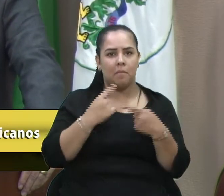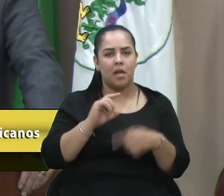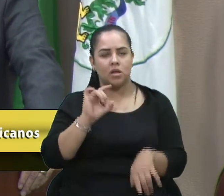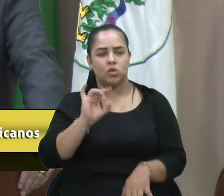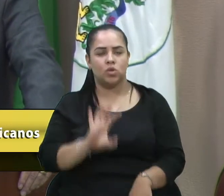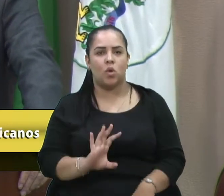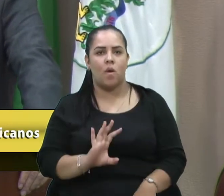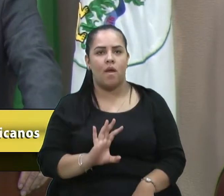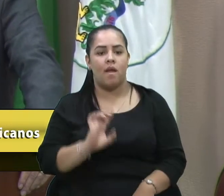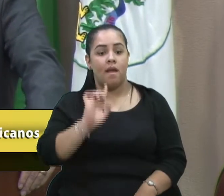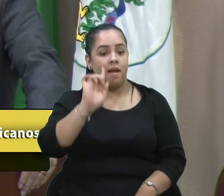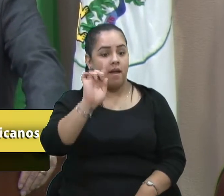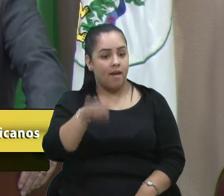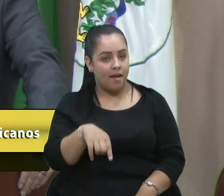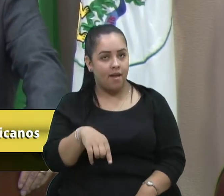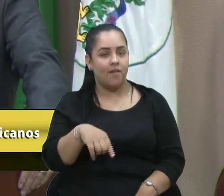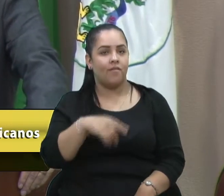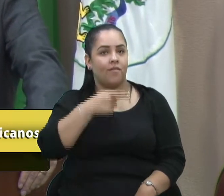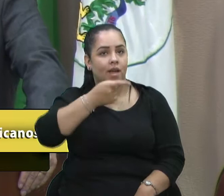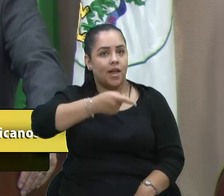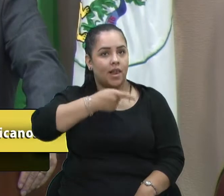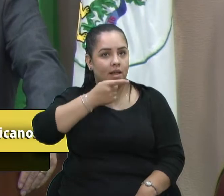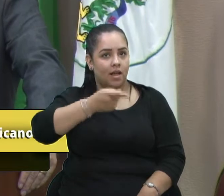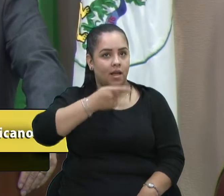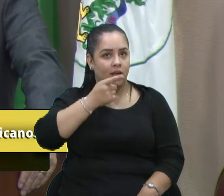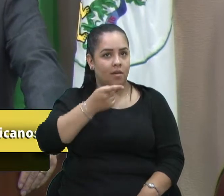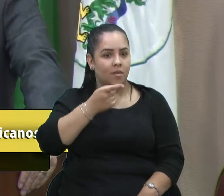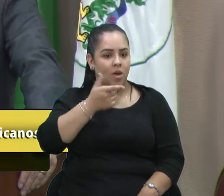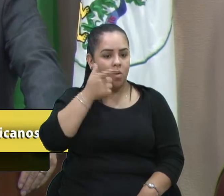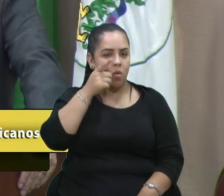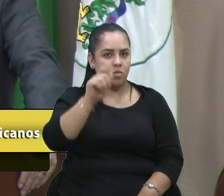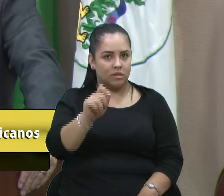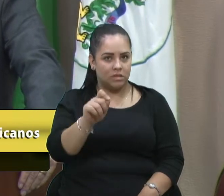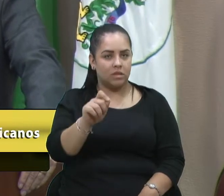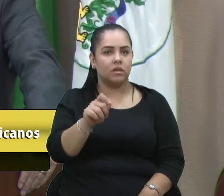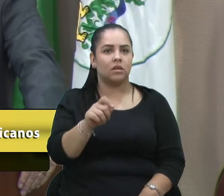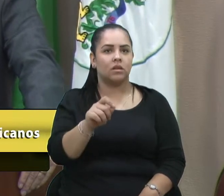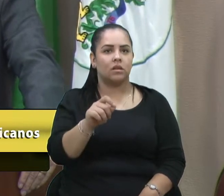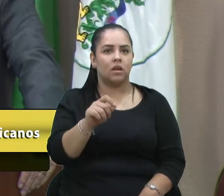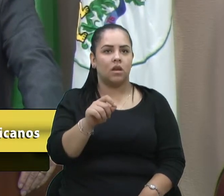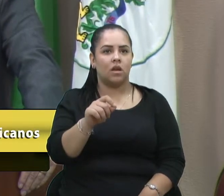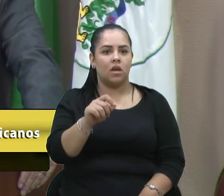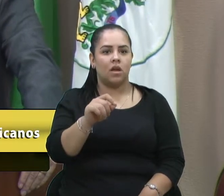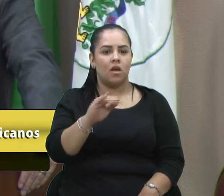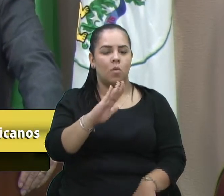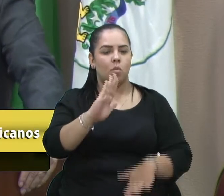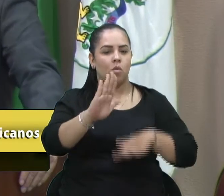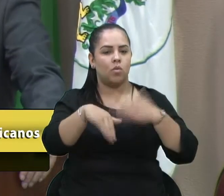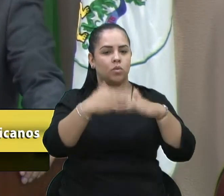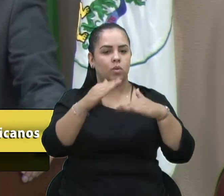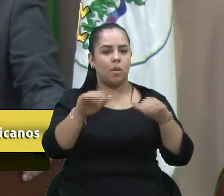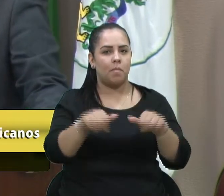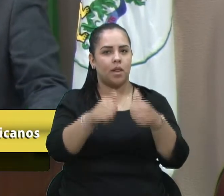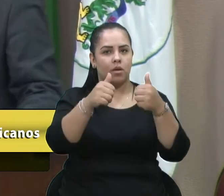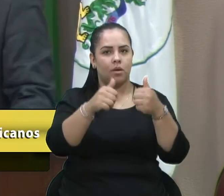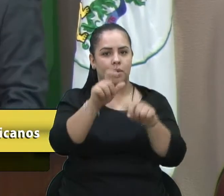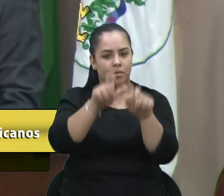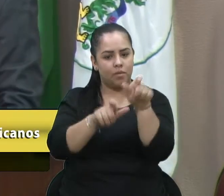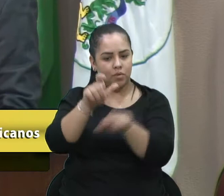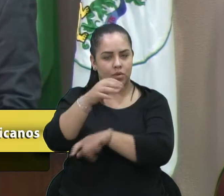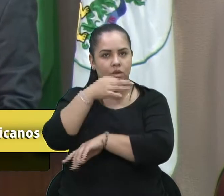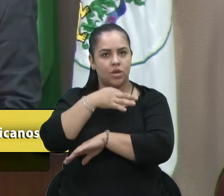é fazer a crítica em prol de construir o melhor para as pessoas de Caxias do